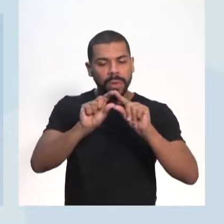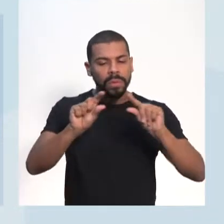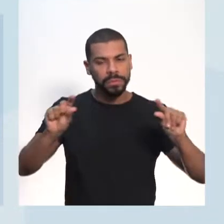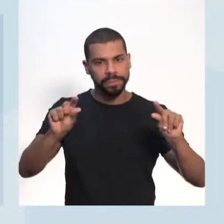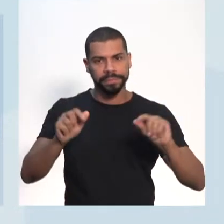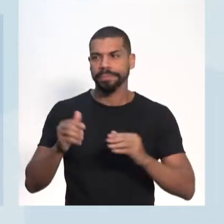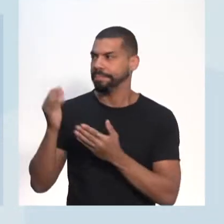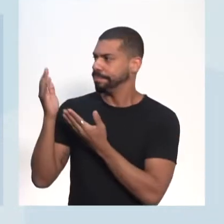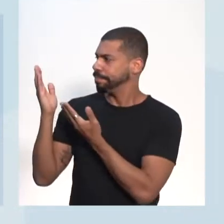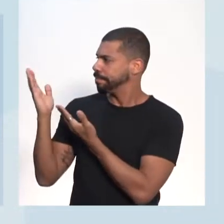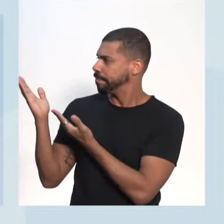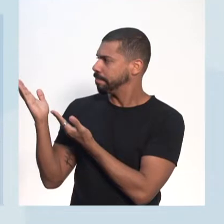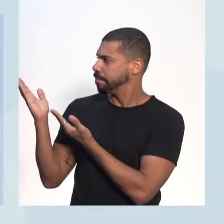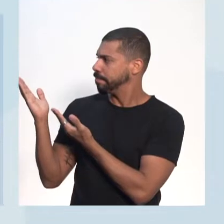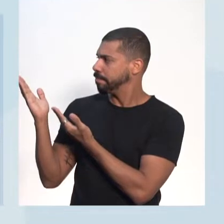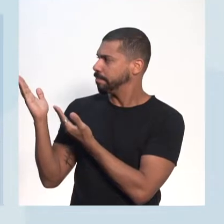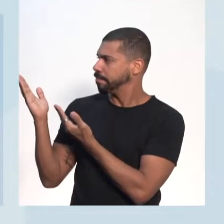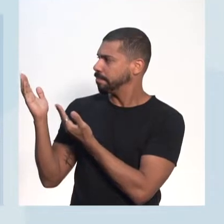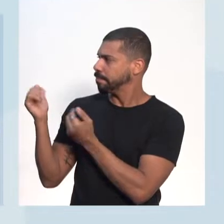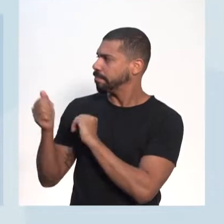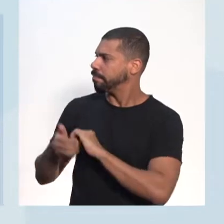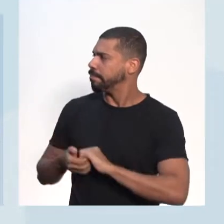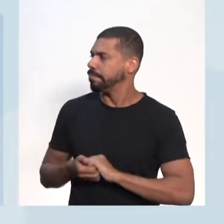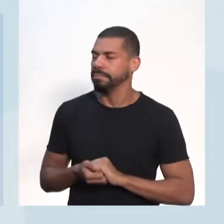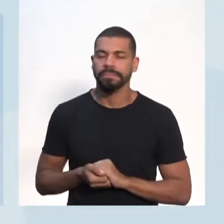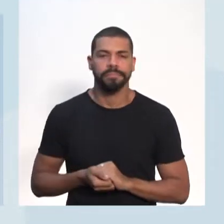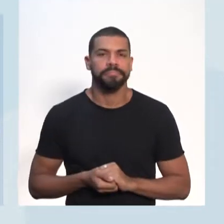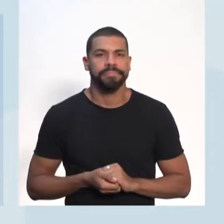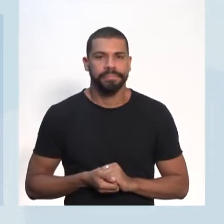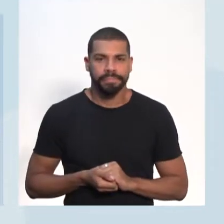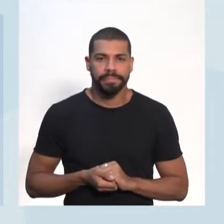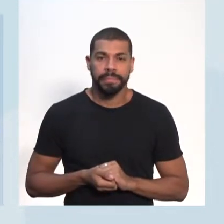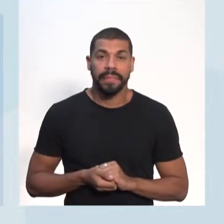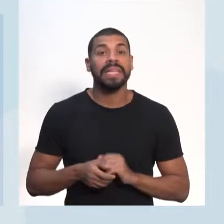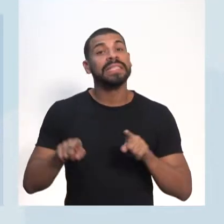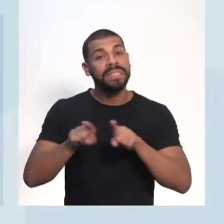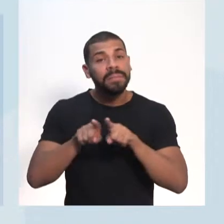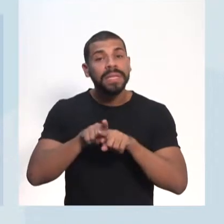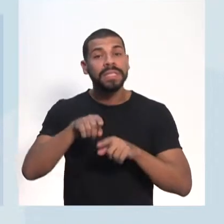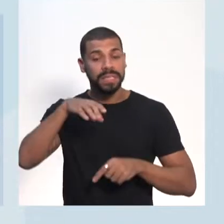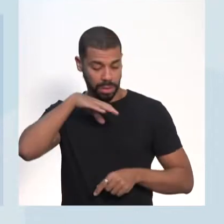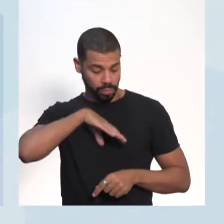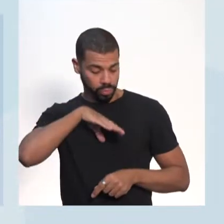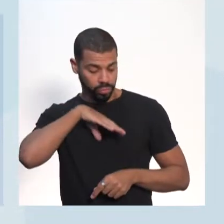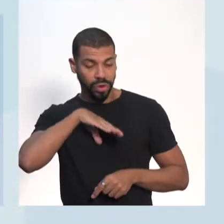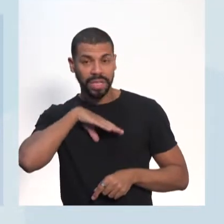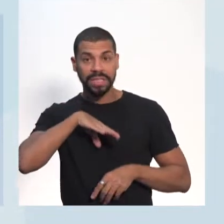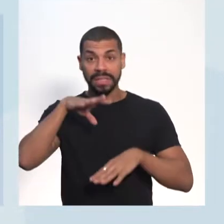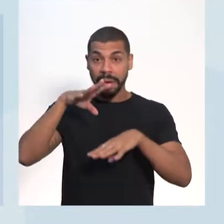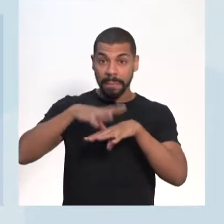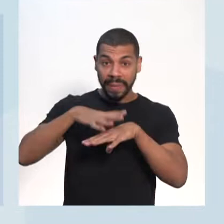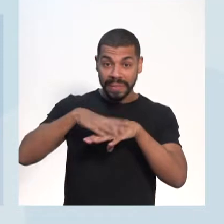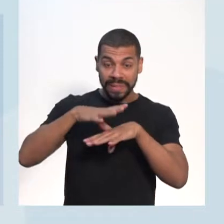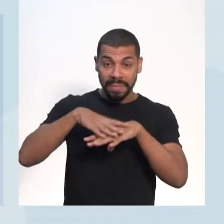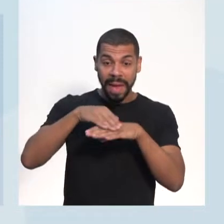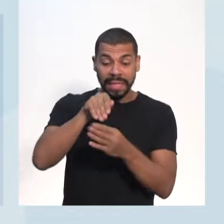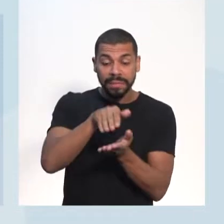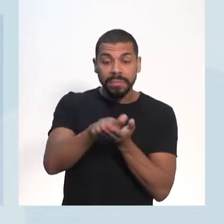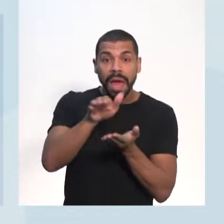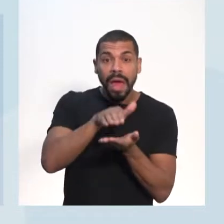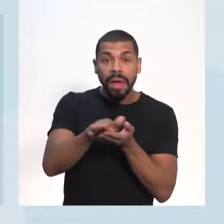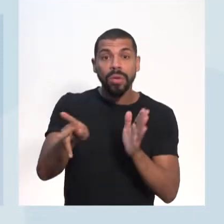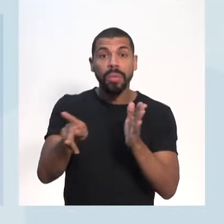E também os fascículos de língua portuguesa e matemática do Aprender Sempre, que são os materiais que vão chegar impressos para